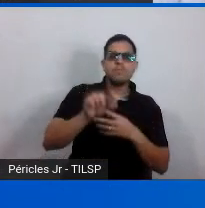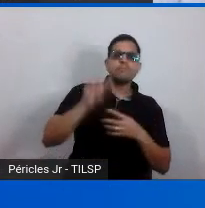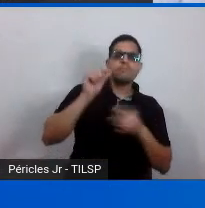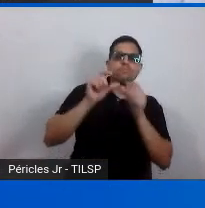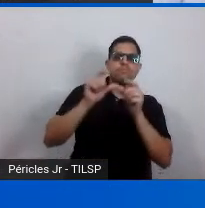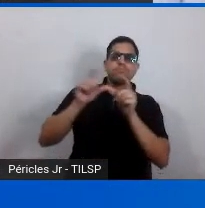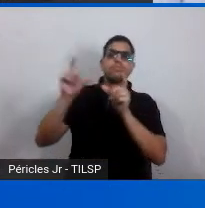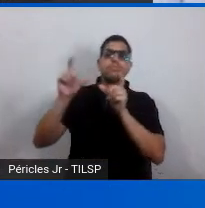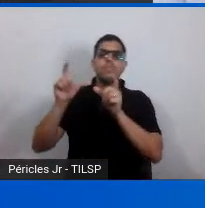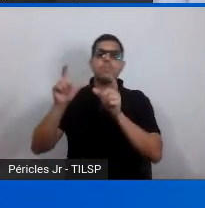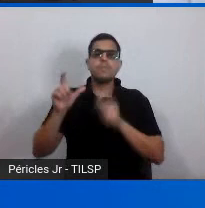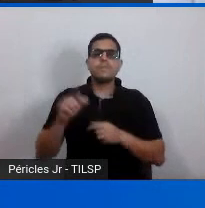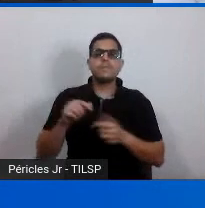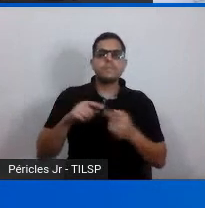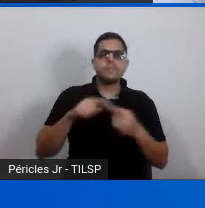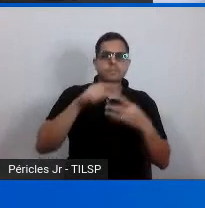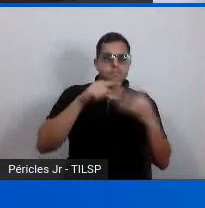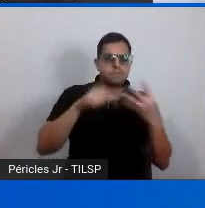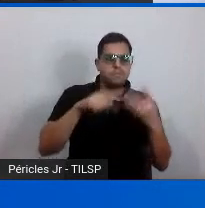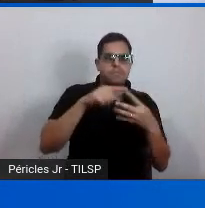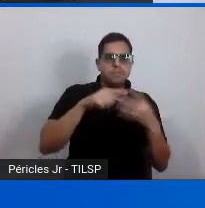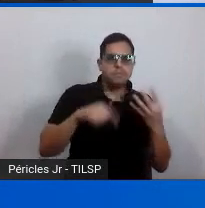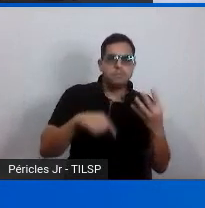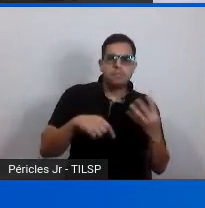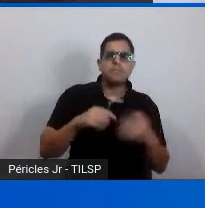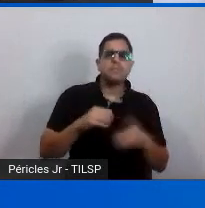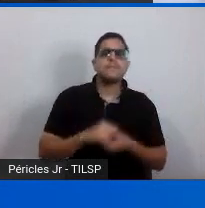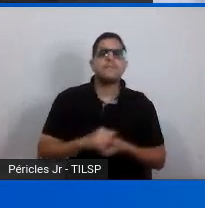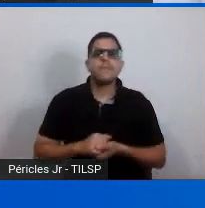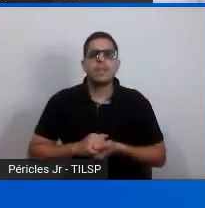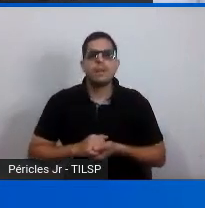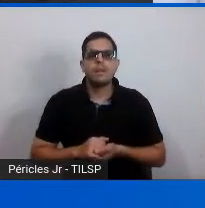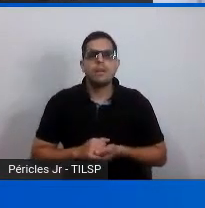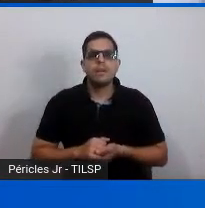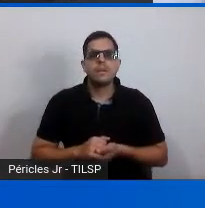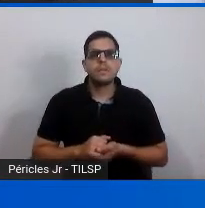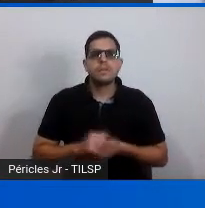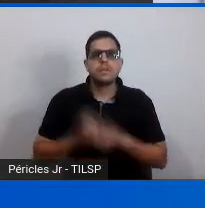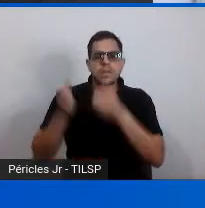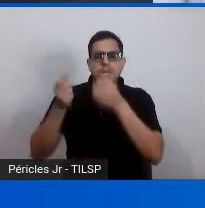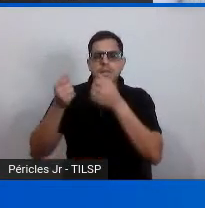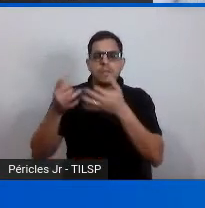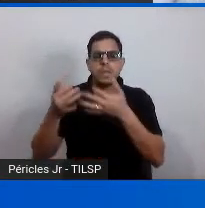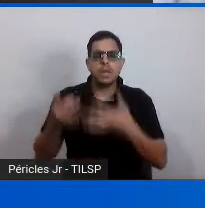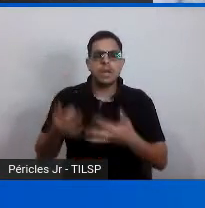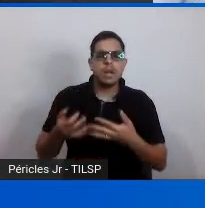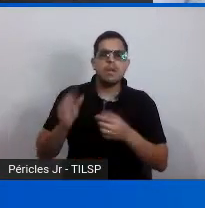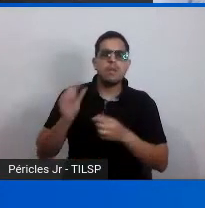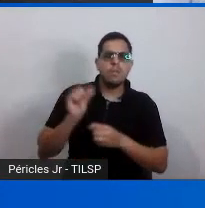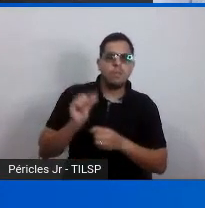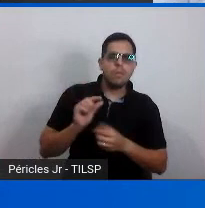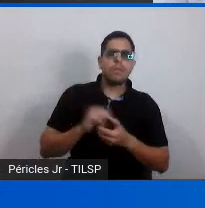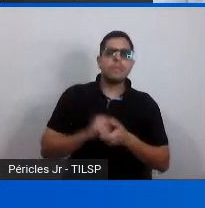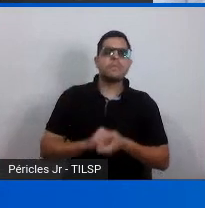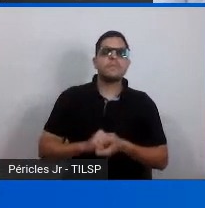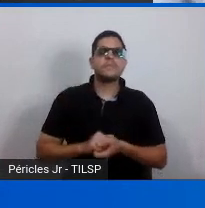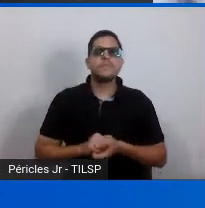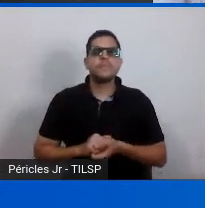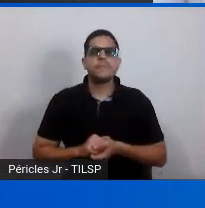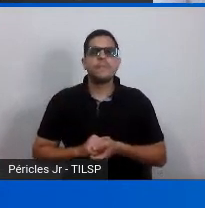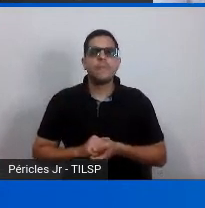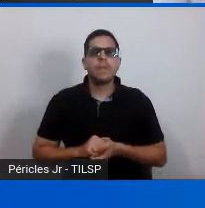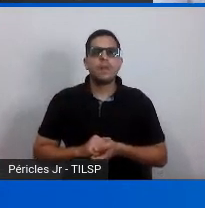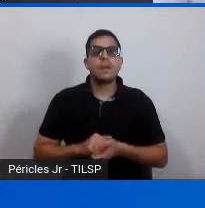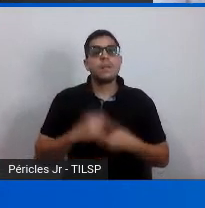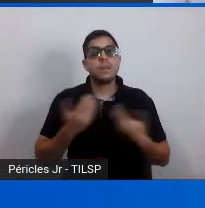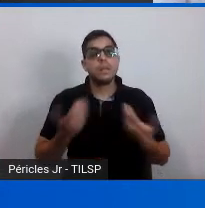pautar o aspecto que eu quero trazer para essa para essa discussão então a letramento digital